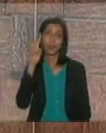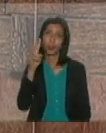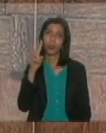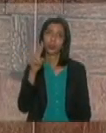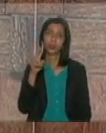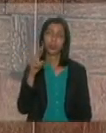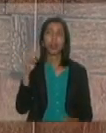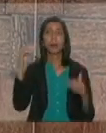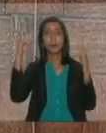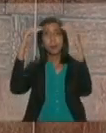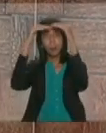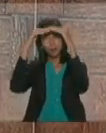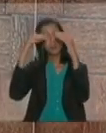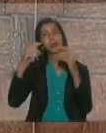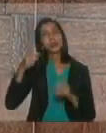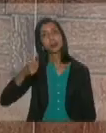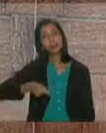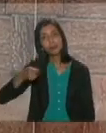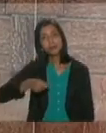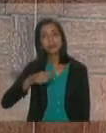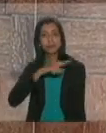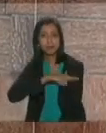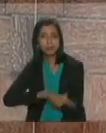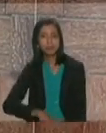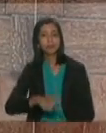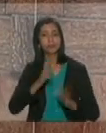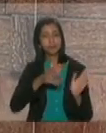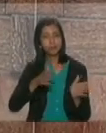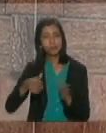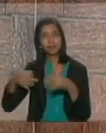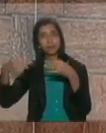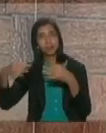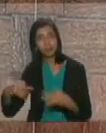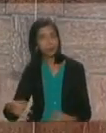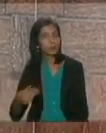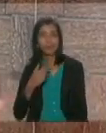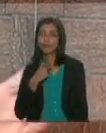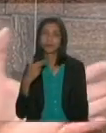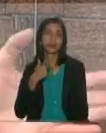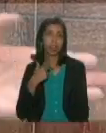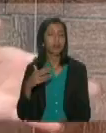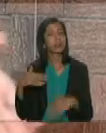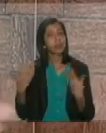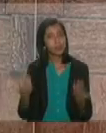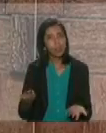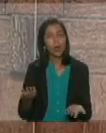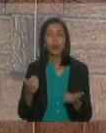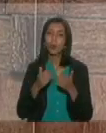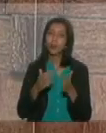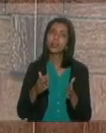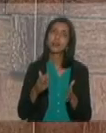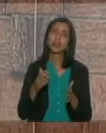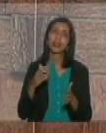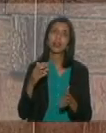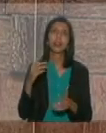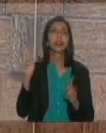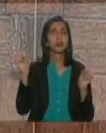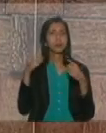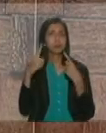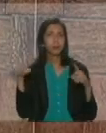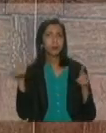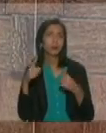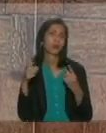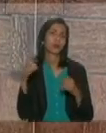dá. Bailarina te exige uma disciplina de atleta, né? Então, assim, não dava mesmo. Então, comecei fazendo muitos musicais,